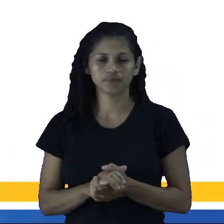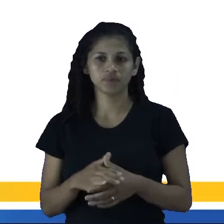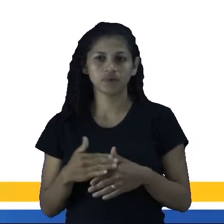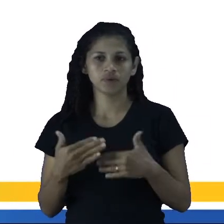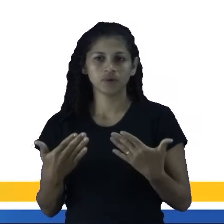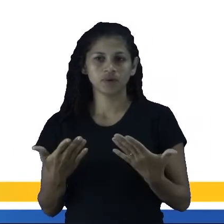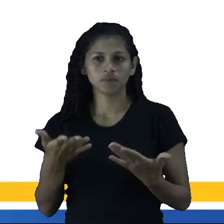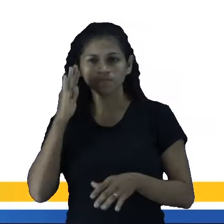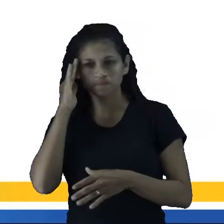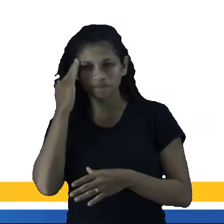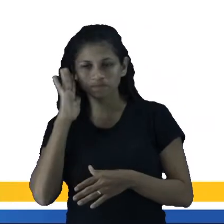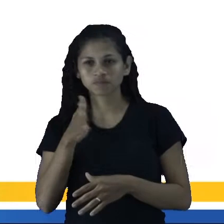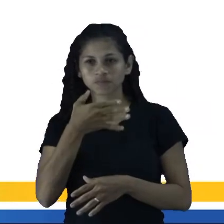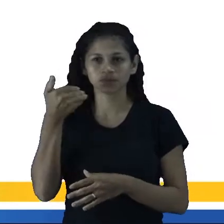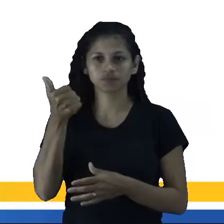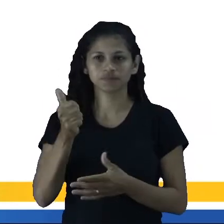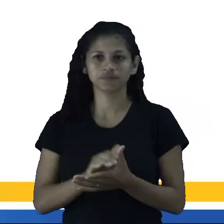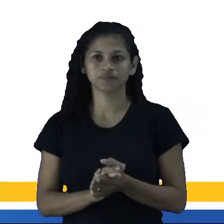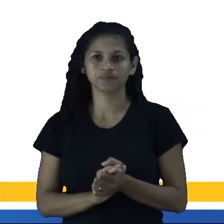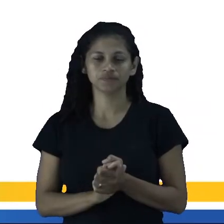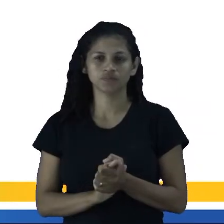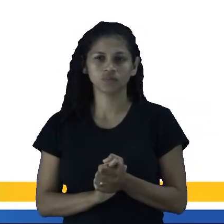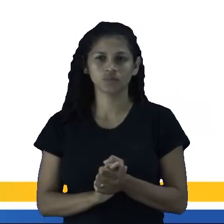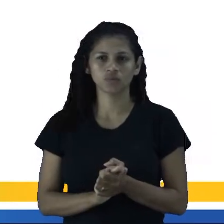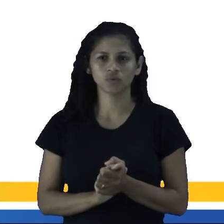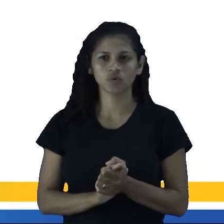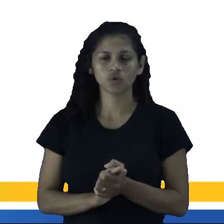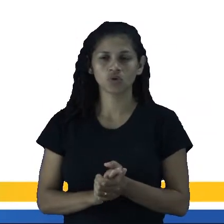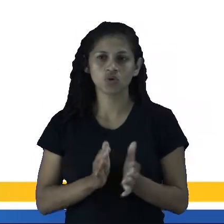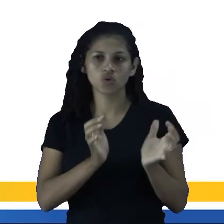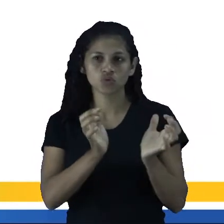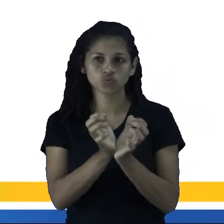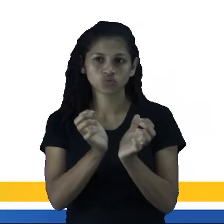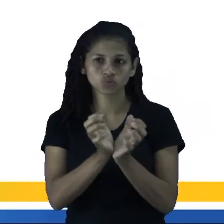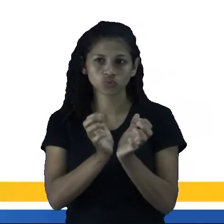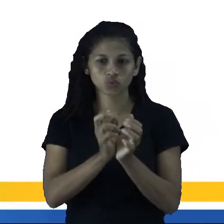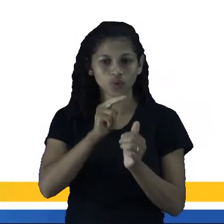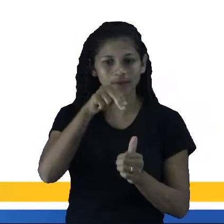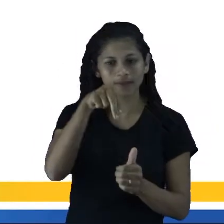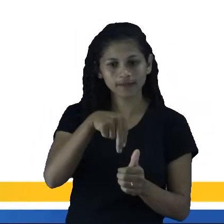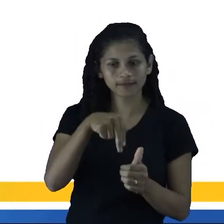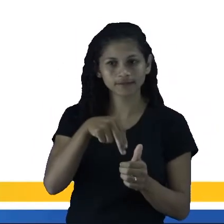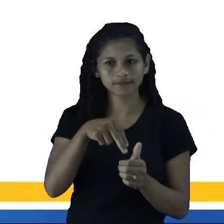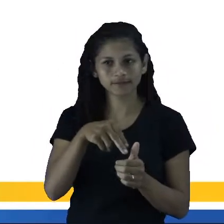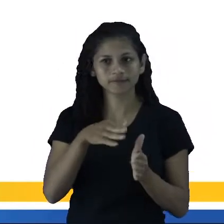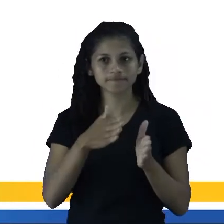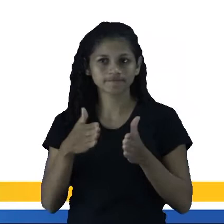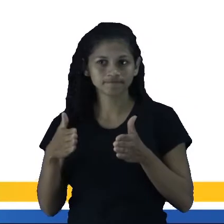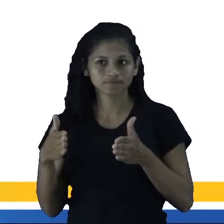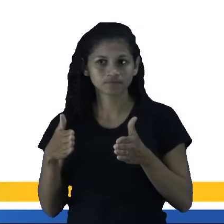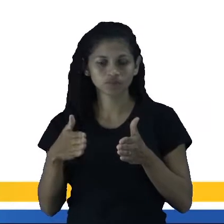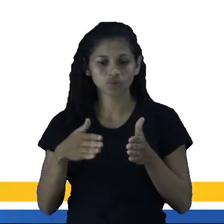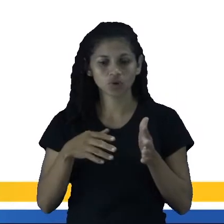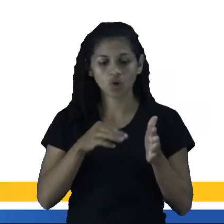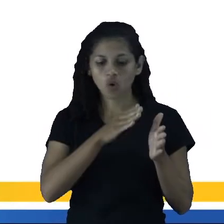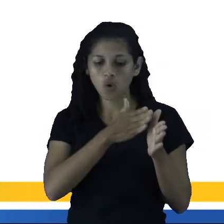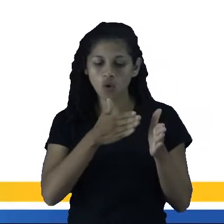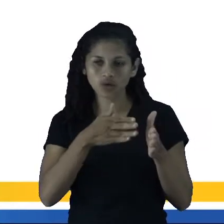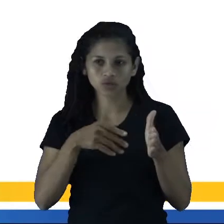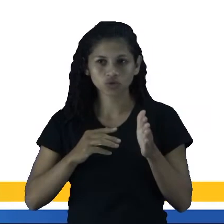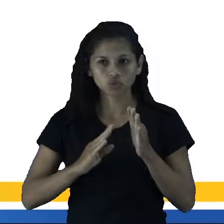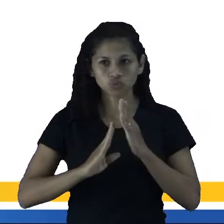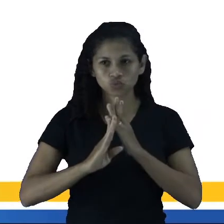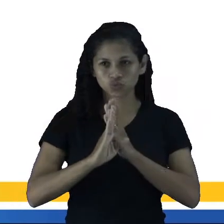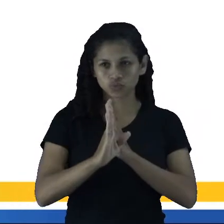Então, vamos entender isso melhor? Considere um conjunto com n elementos. Tá? Para organizá-los em uma fila,